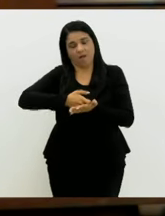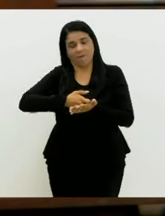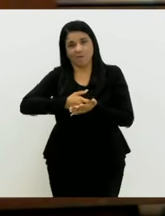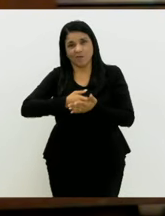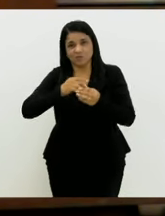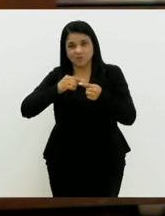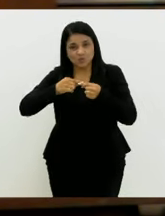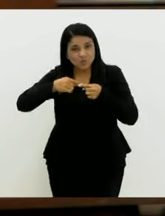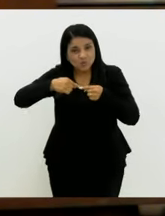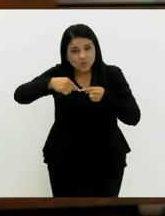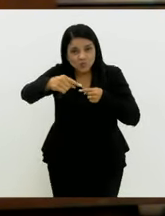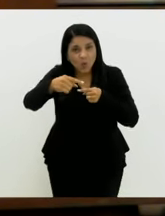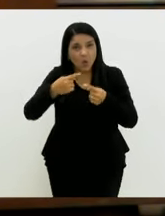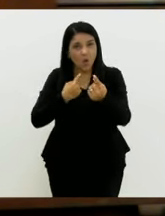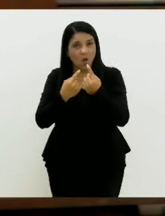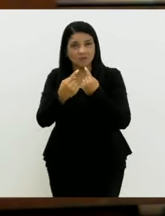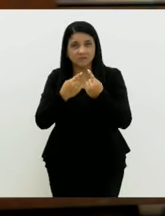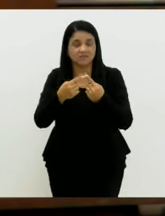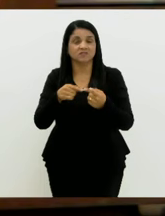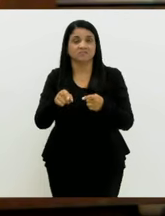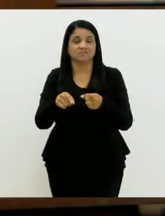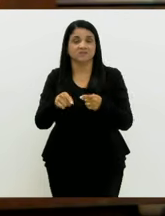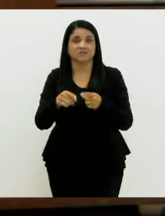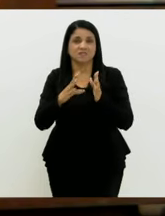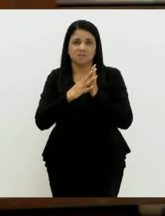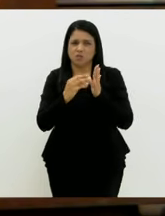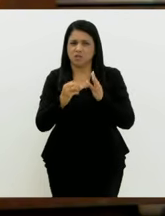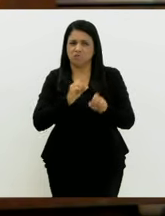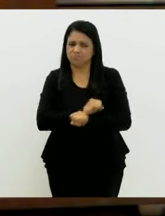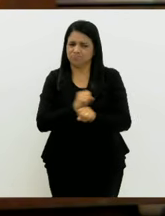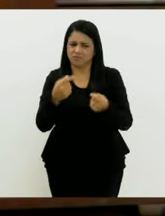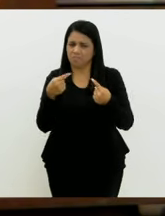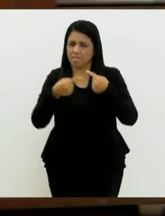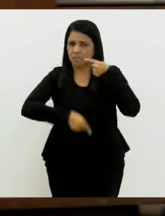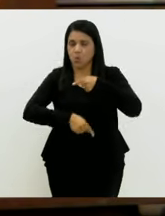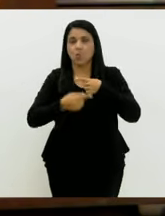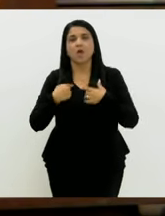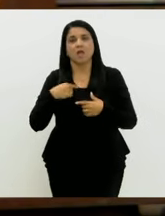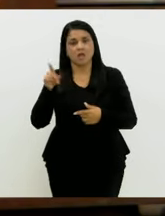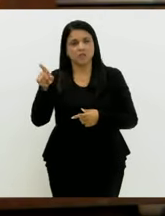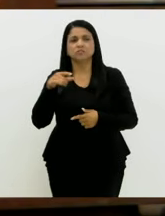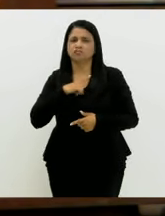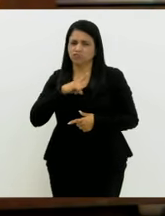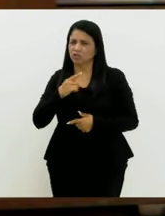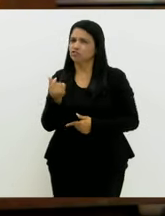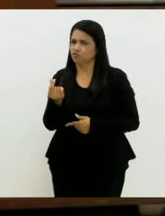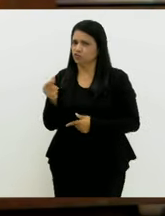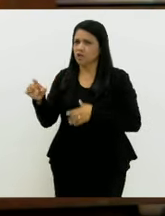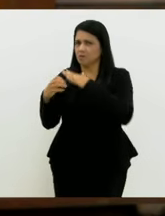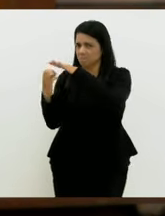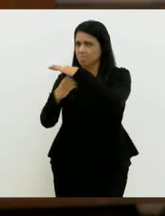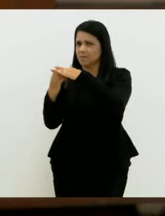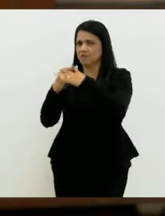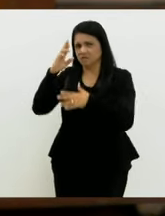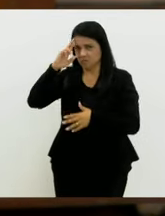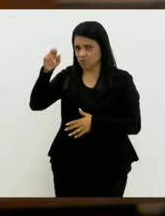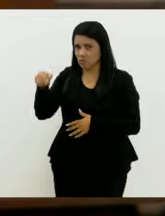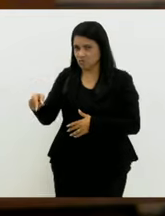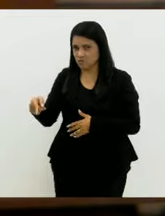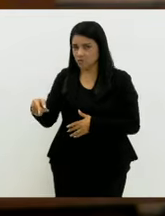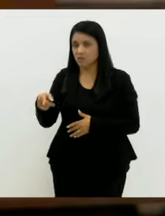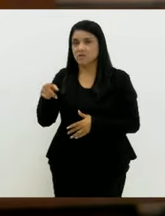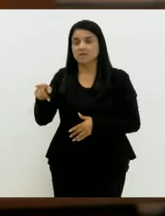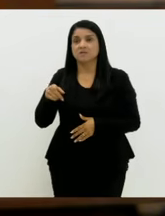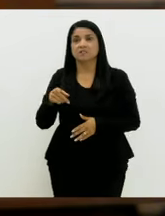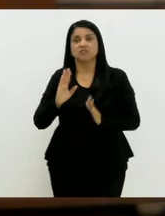criada. Então, são poderosos, possuem sim muito dinheiro, como o presidente, deputado Marcelo Gini, disse. Se fosse ruim, já